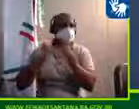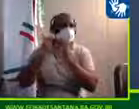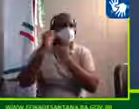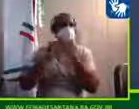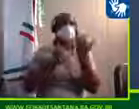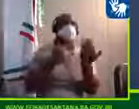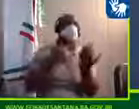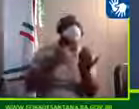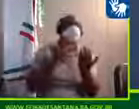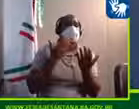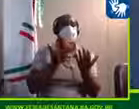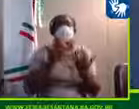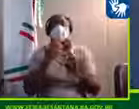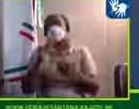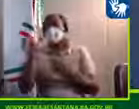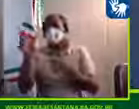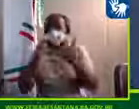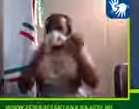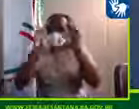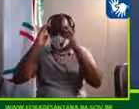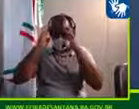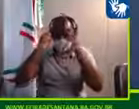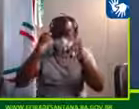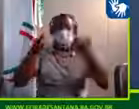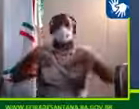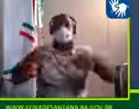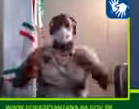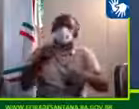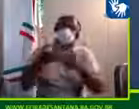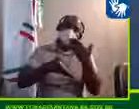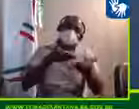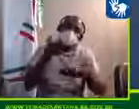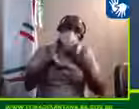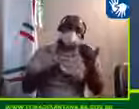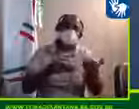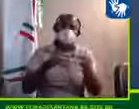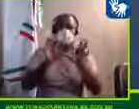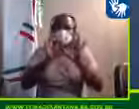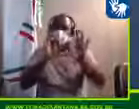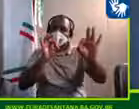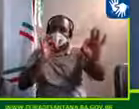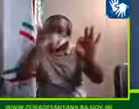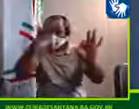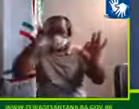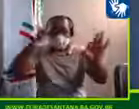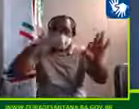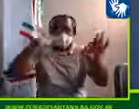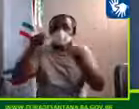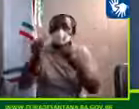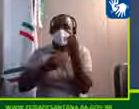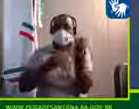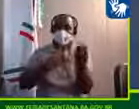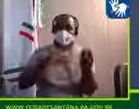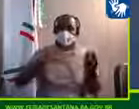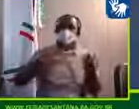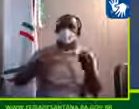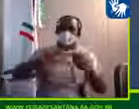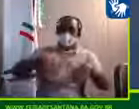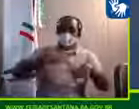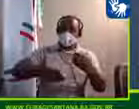questão, contanto que todos eles obedeçam os cuidados necessários de distanciamento, de higienização e de